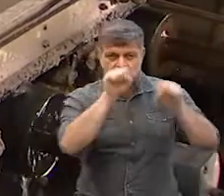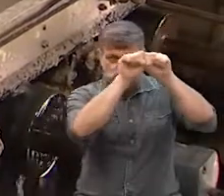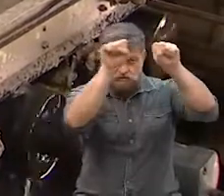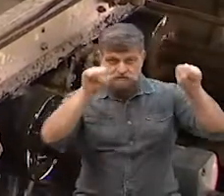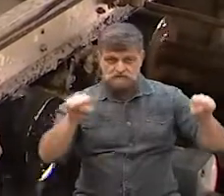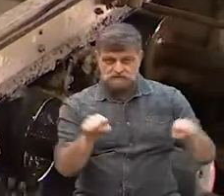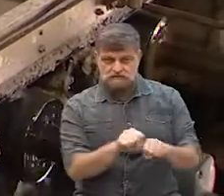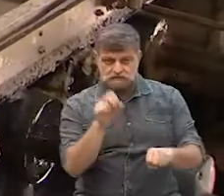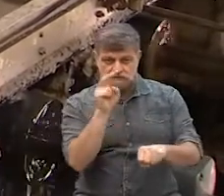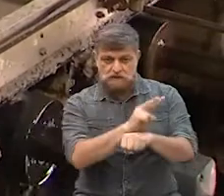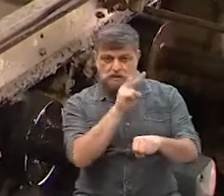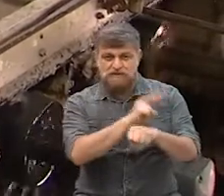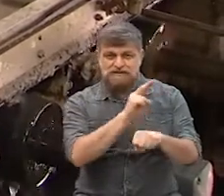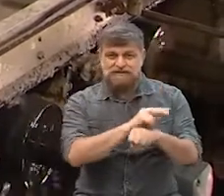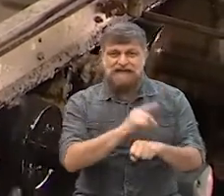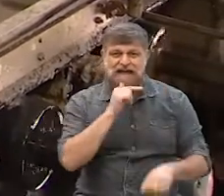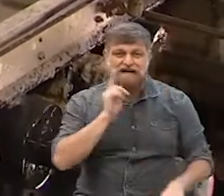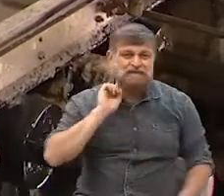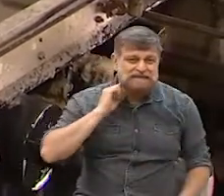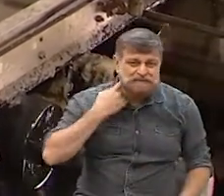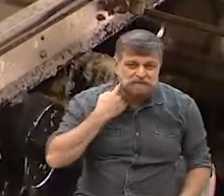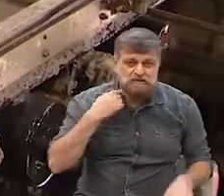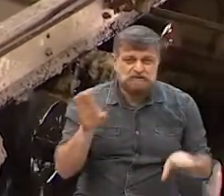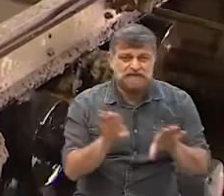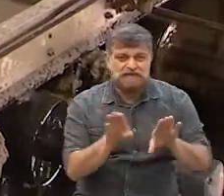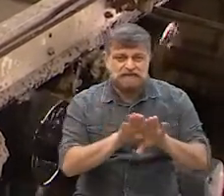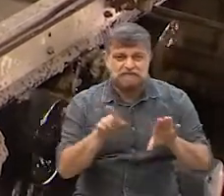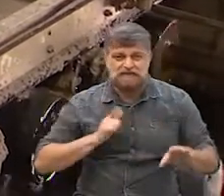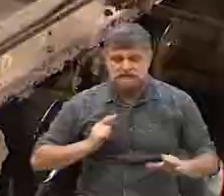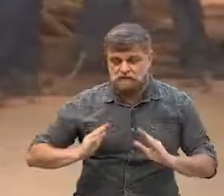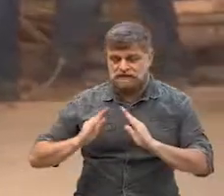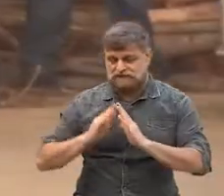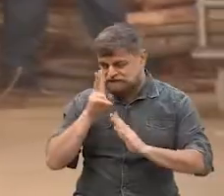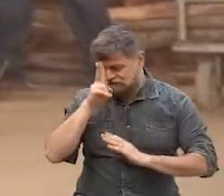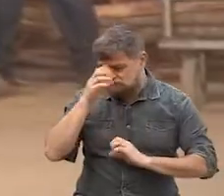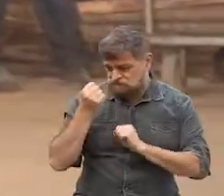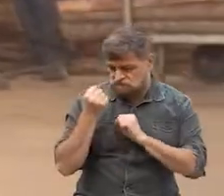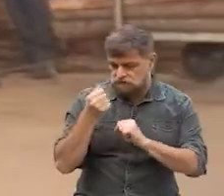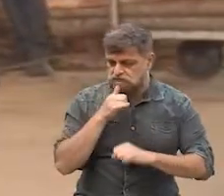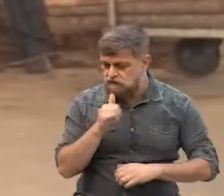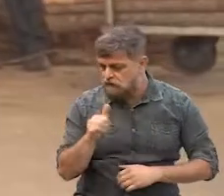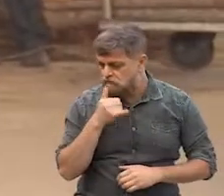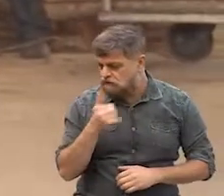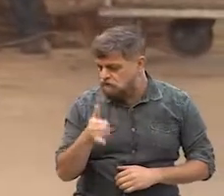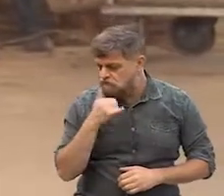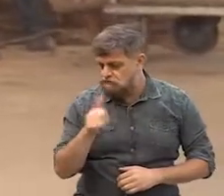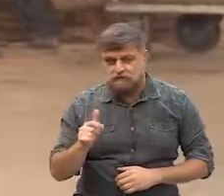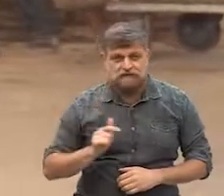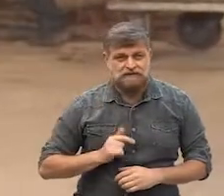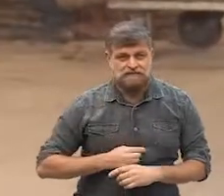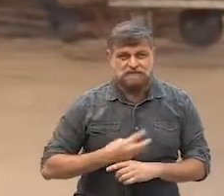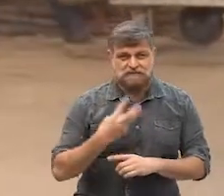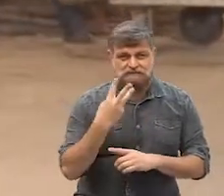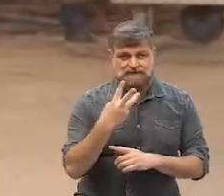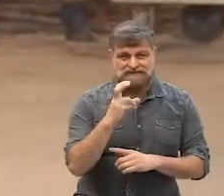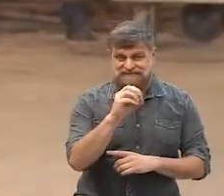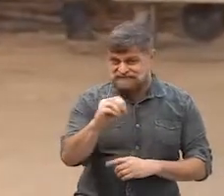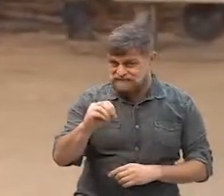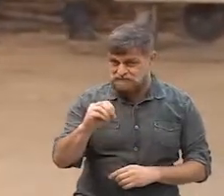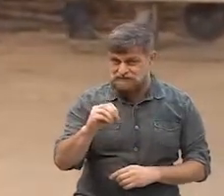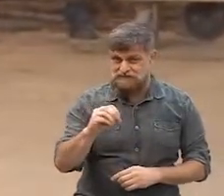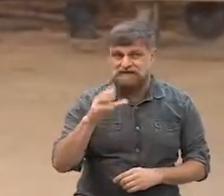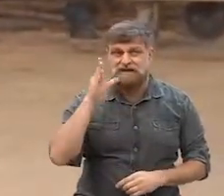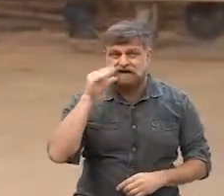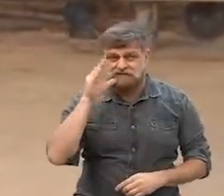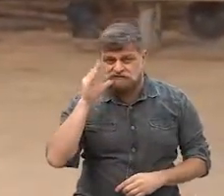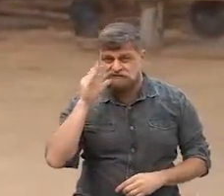de tratamento de esgoto e também uma casa de força. São cerca de 350 colaboradores